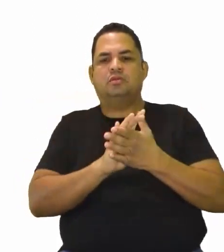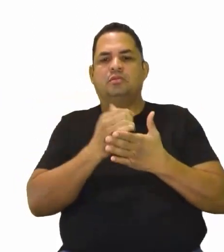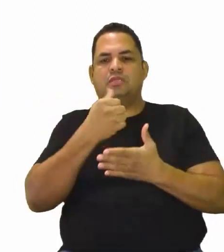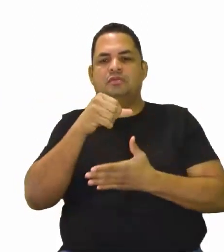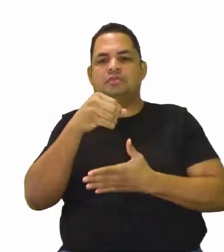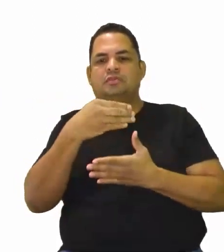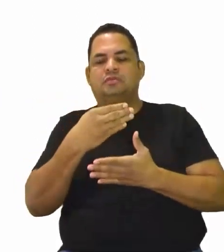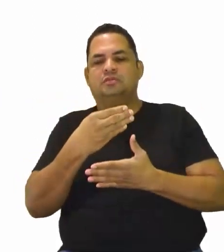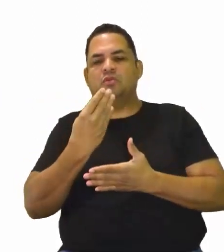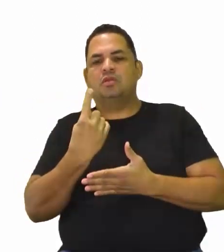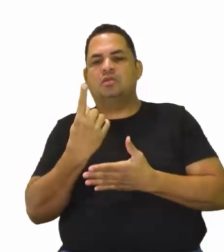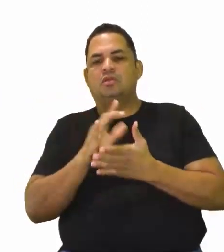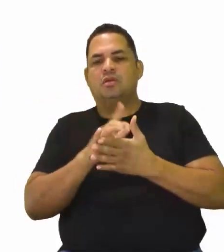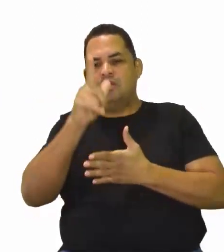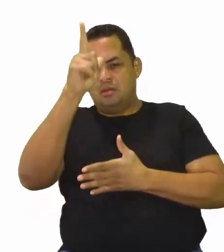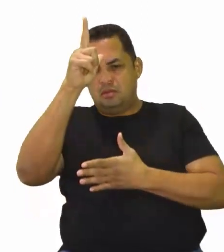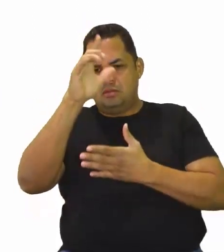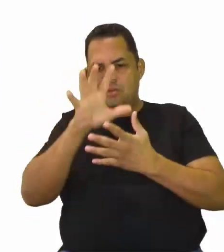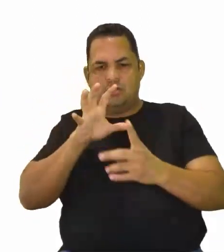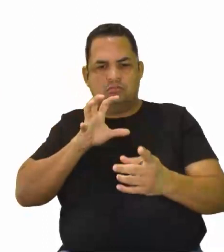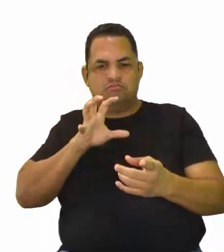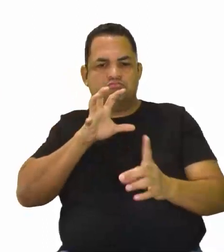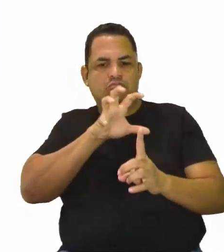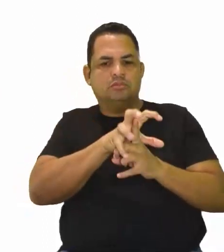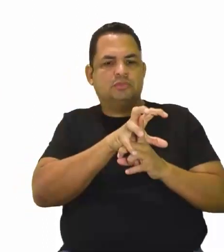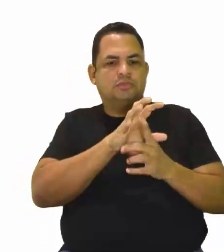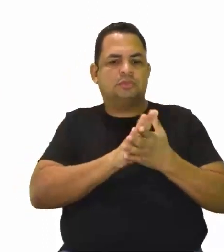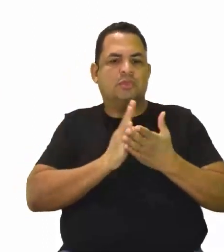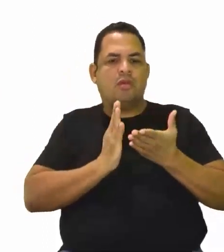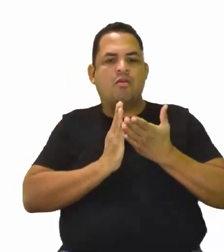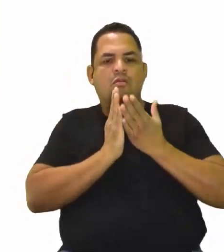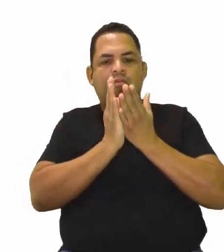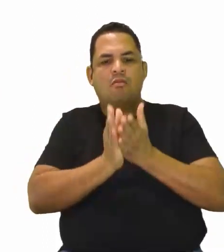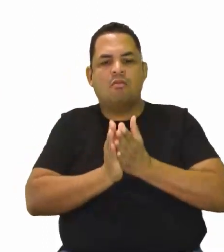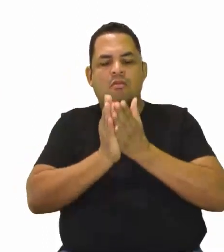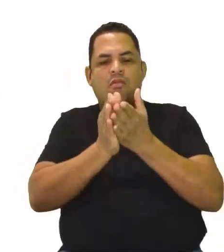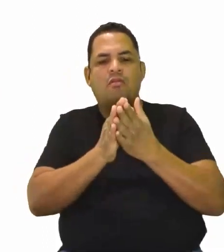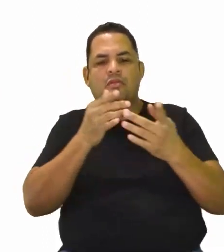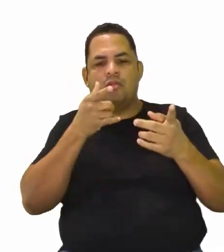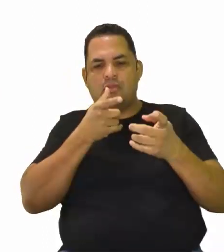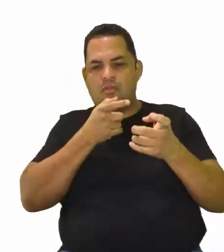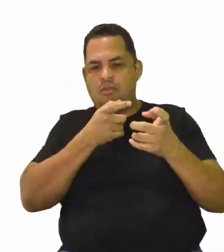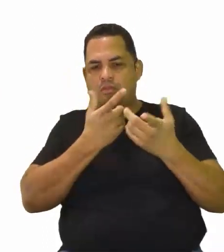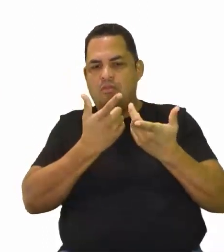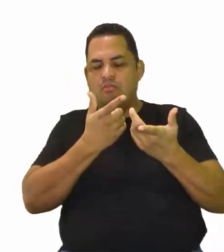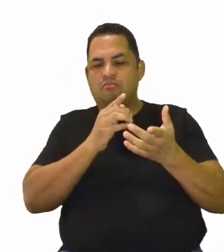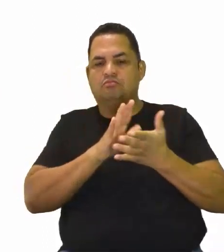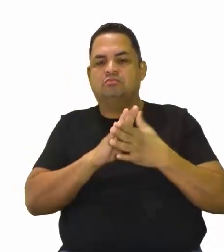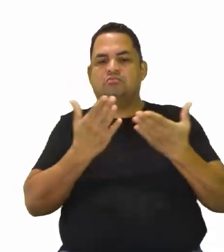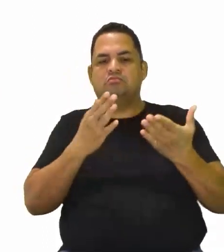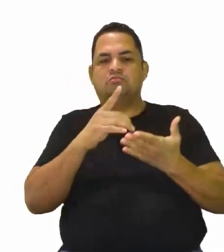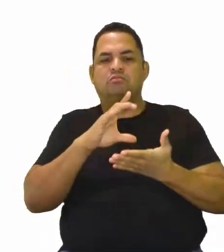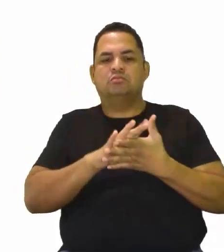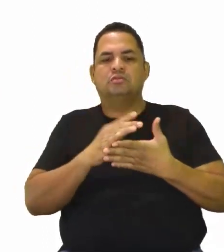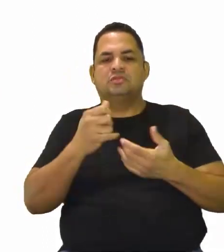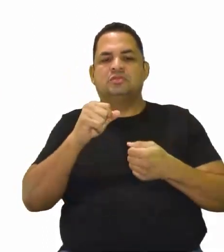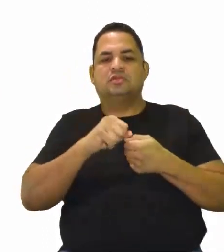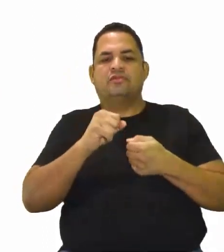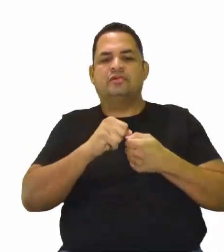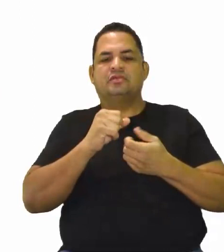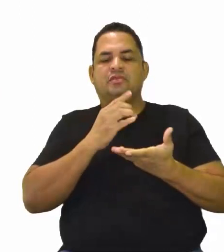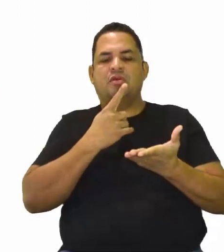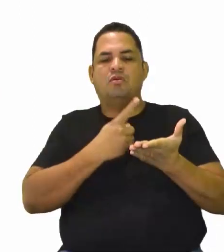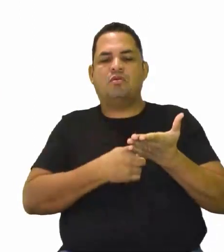de 41, os alemães começaram a atacar os navios brasileiros. Vamos atacar aqui porque eles estão fazendo acordo com